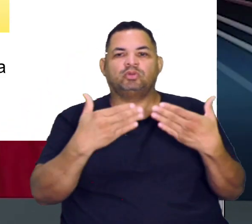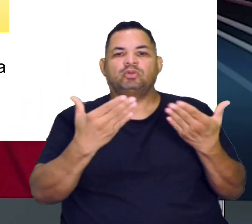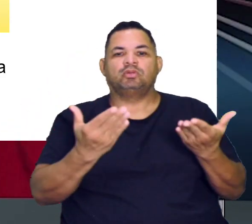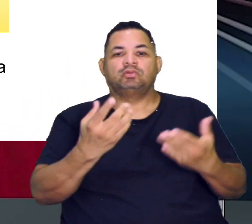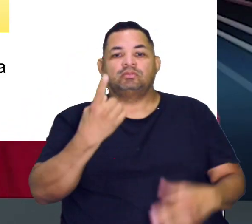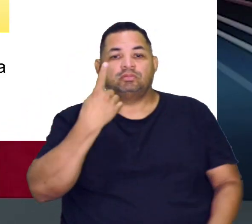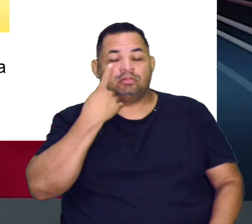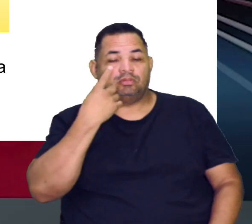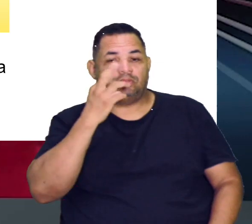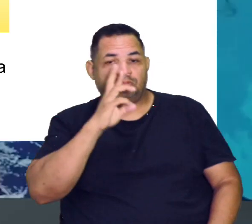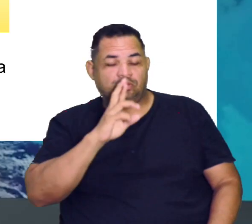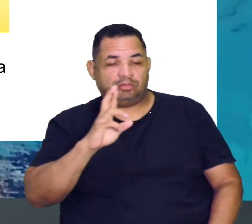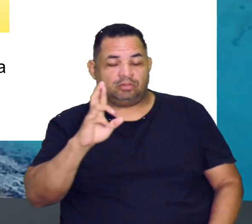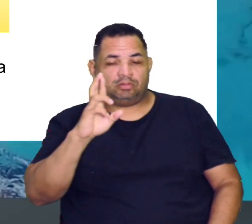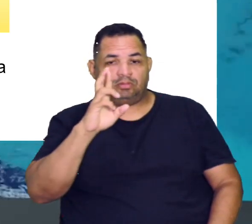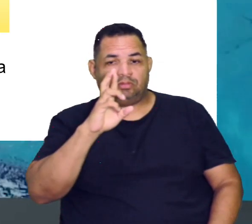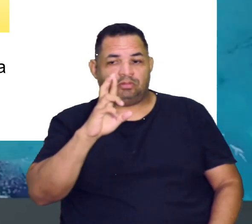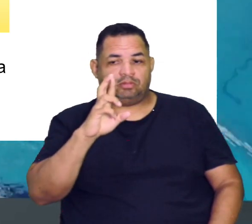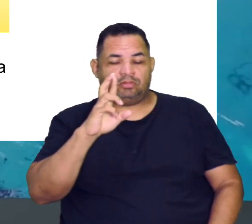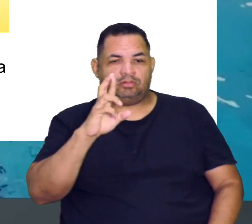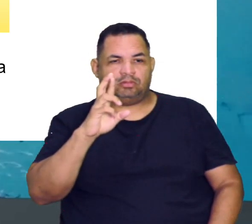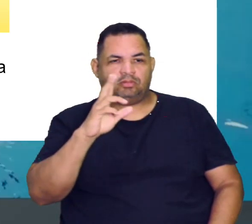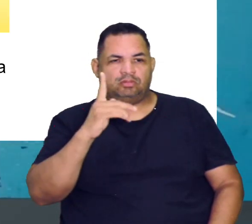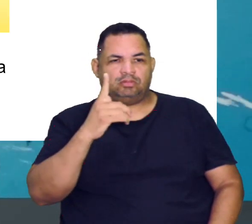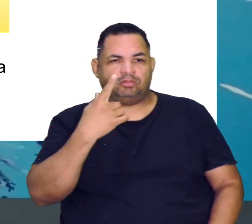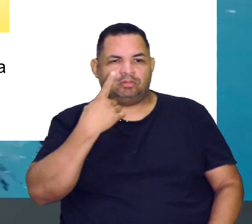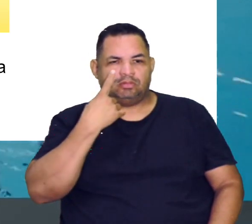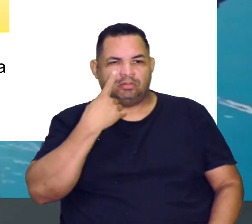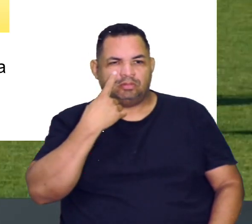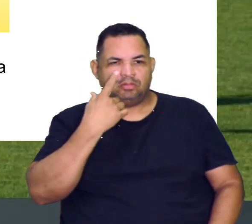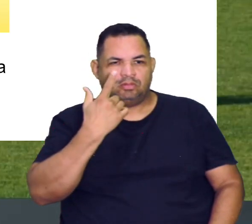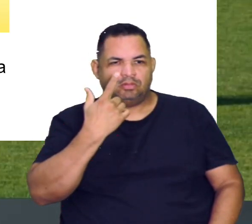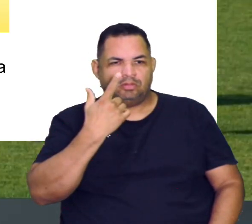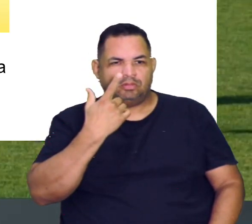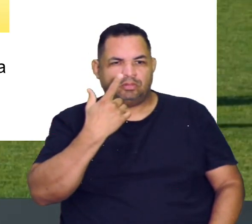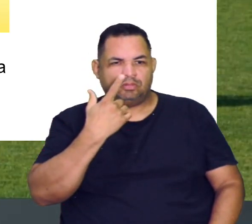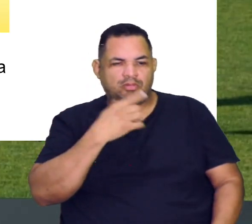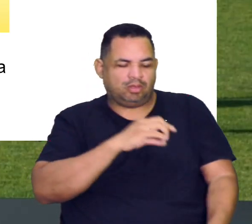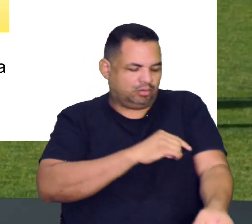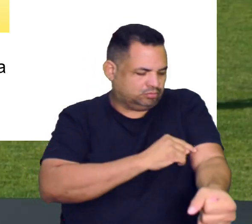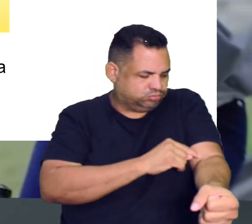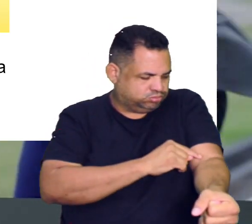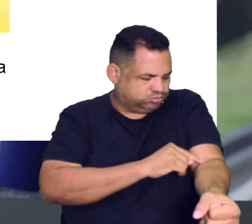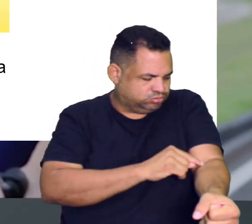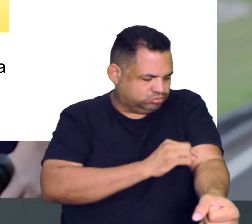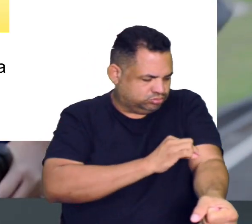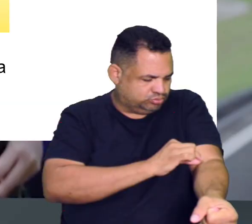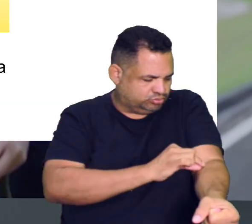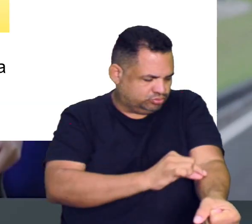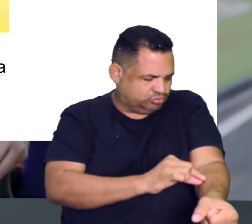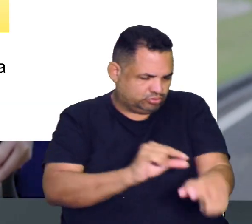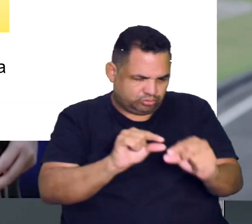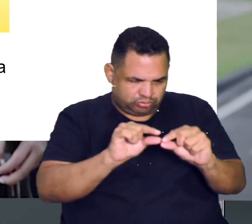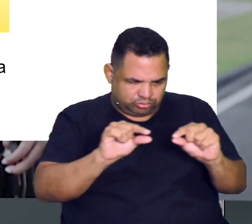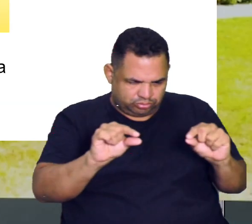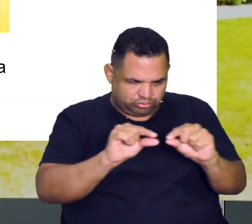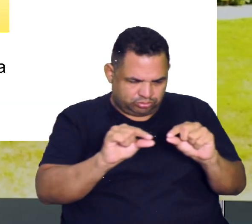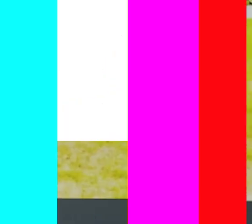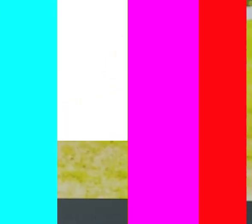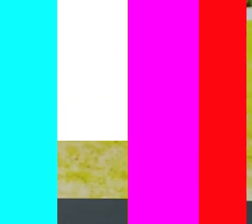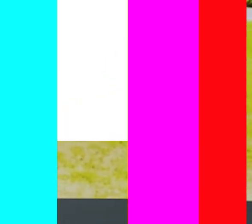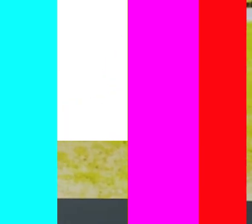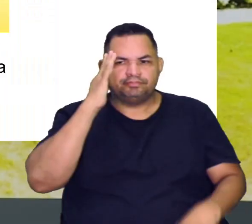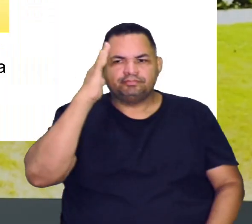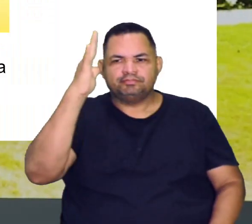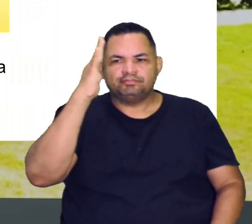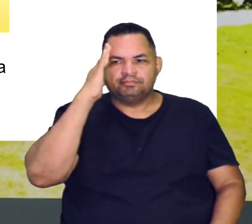gente observa aí bem de pertinho as artérias, o calibre das artérias, imagina